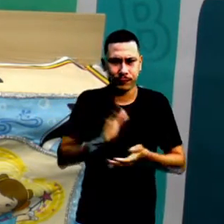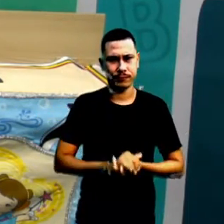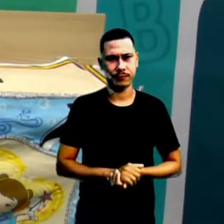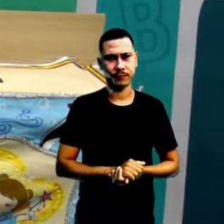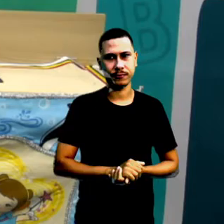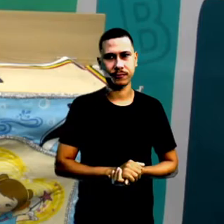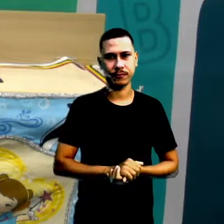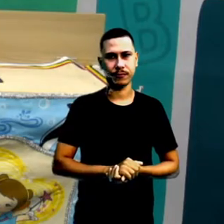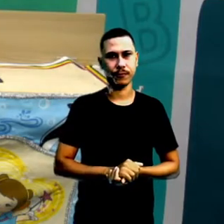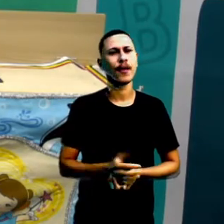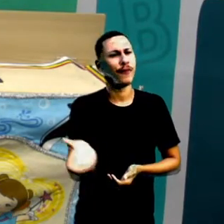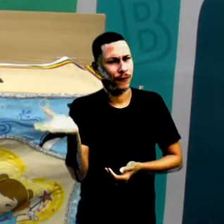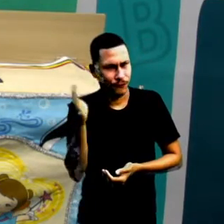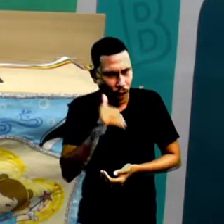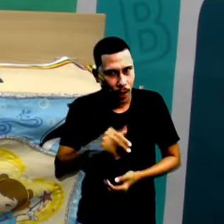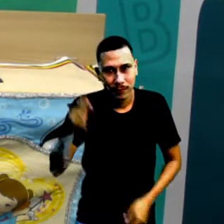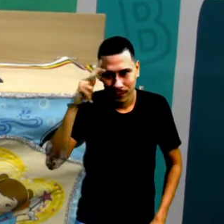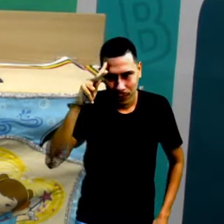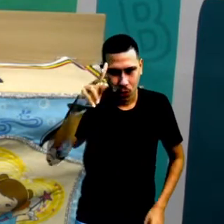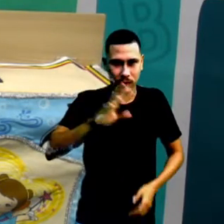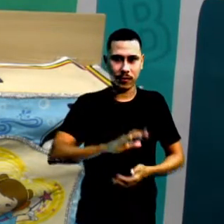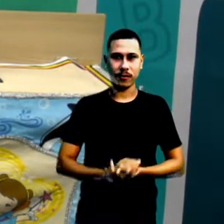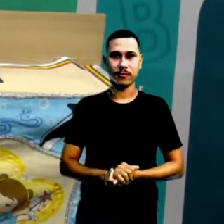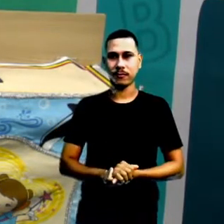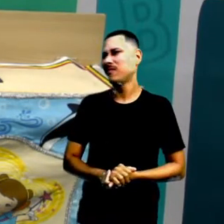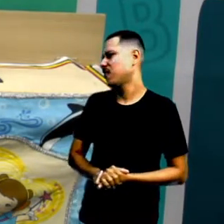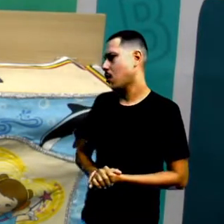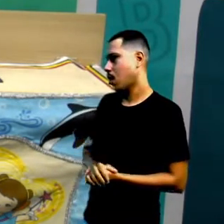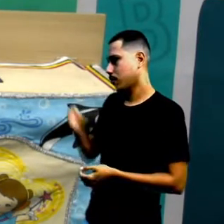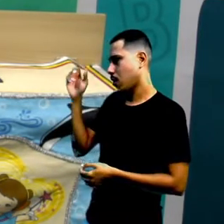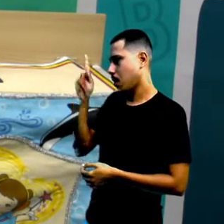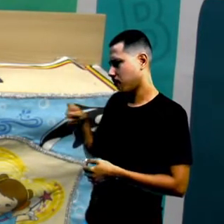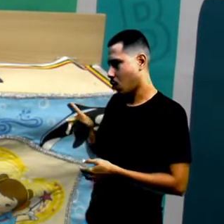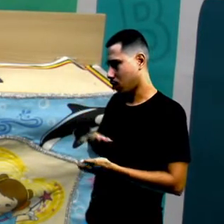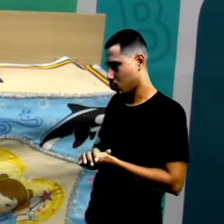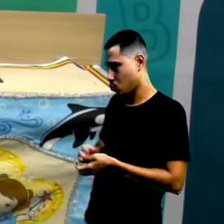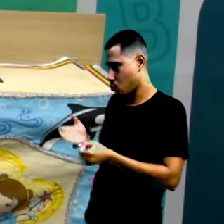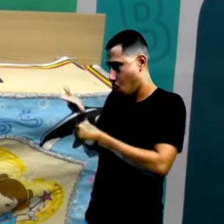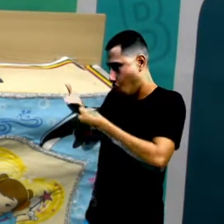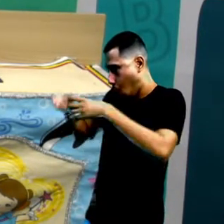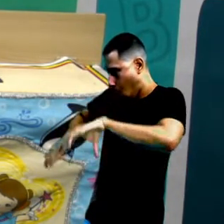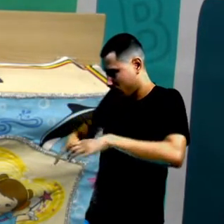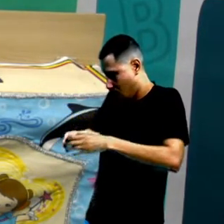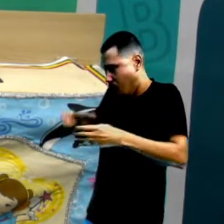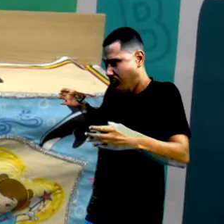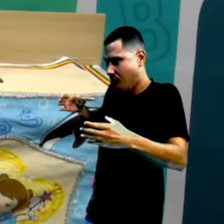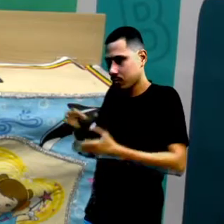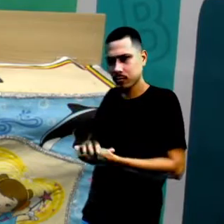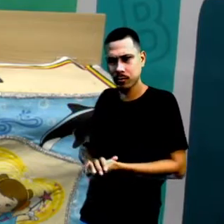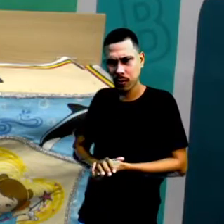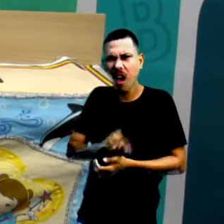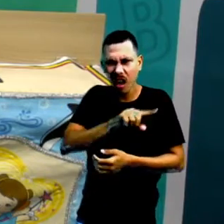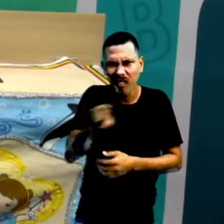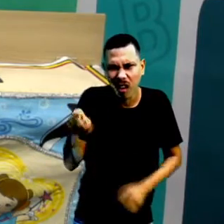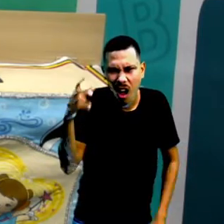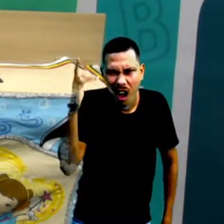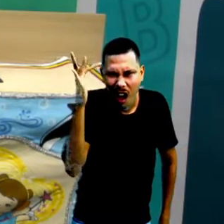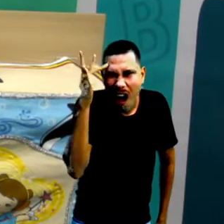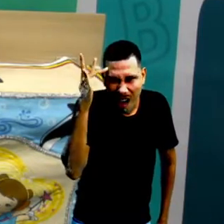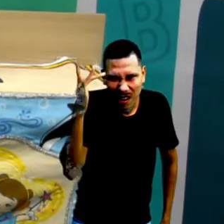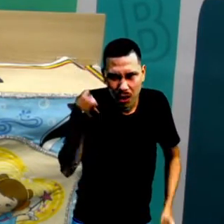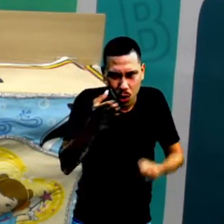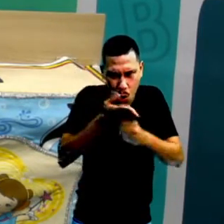é isso Pois é então vamos para a nossa história a nossa Oi Será que eu vou vai ser